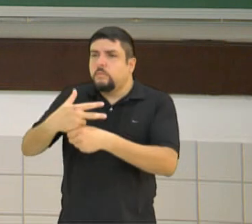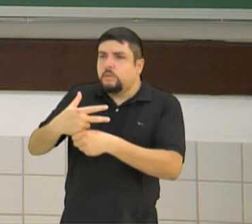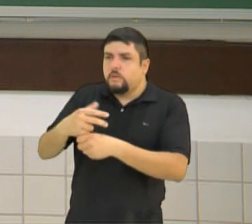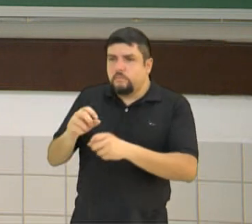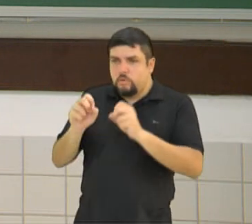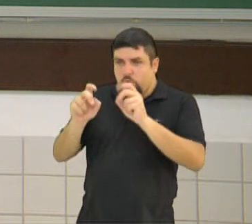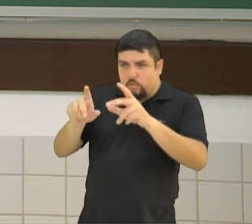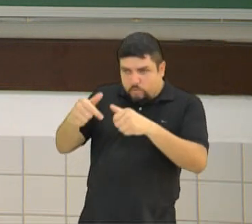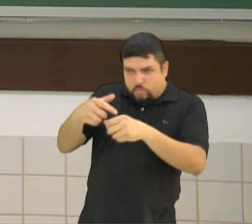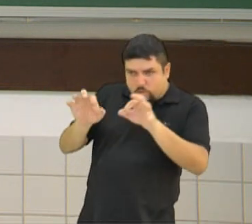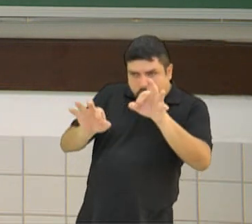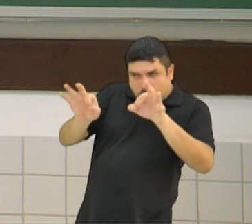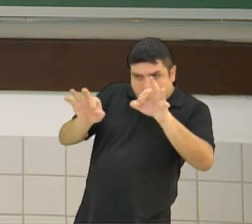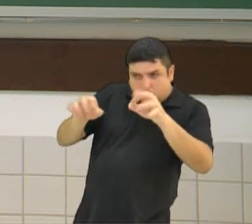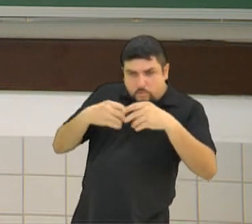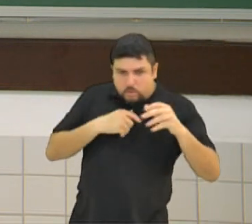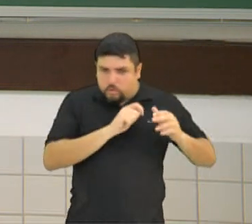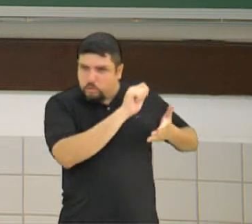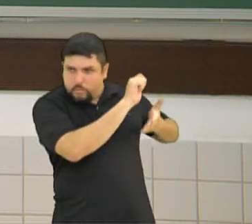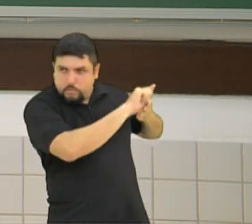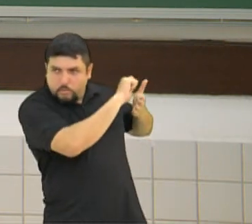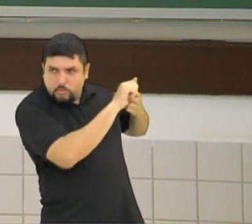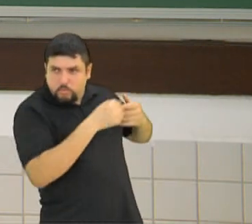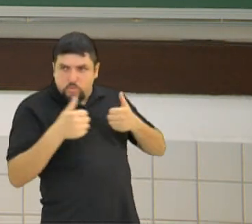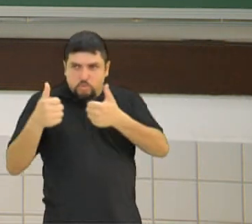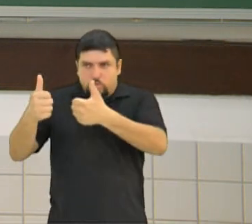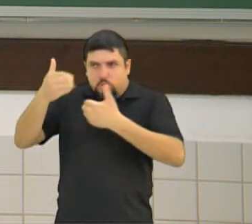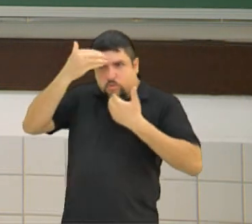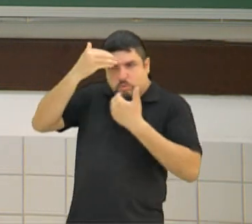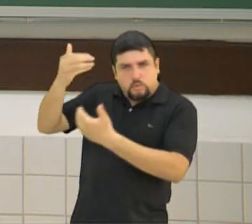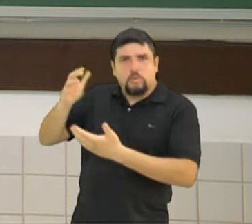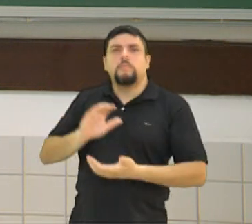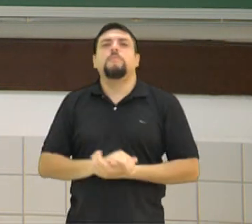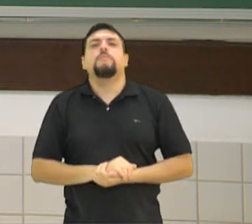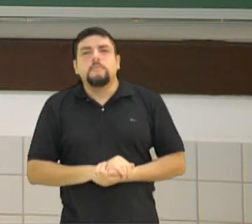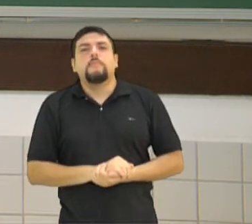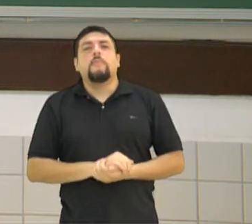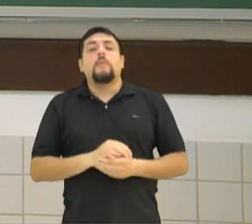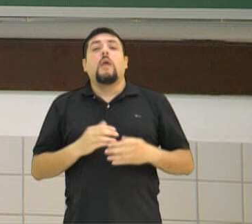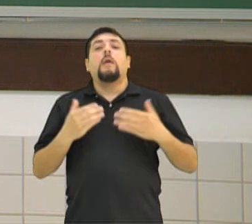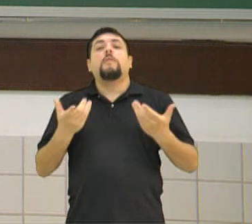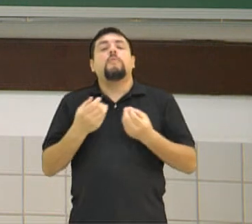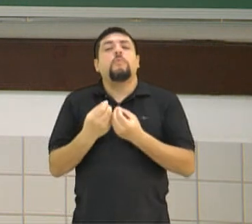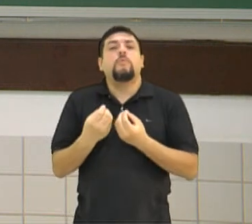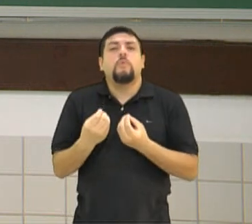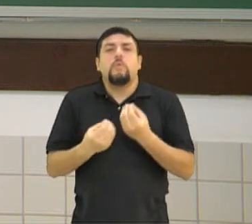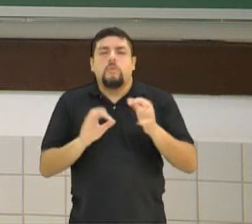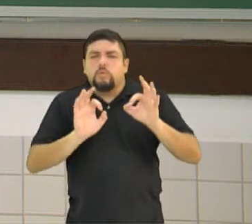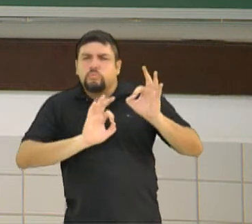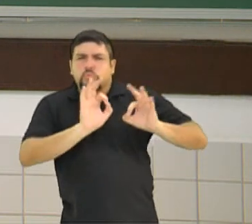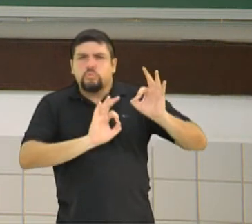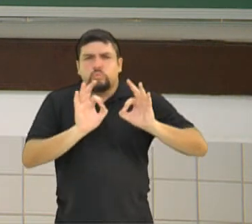é só para dar aquele tempinho para ele organizar a câmera, entendeu? E a gente vai verificar aqui, galera, os nossos